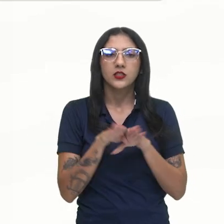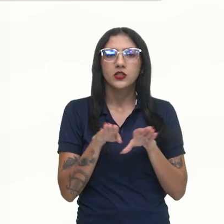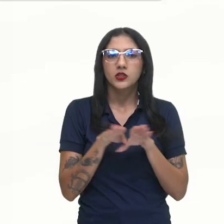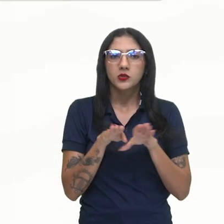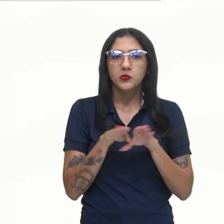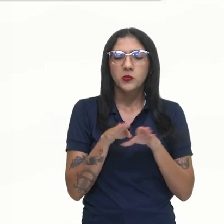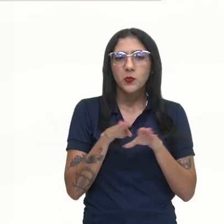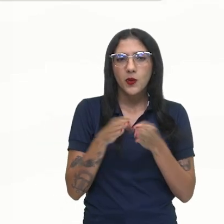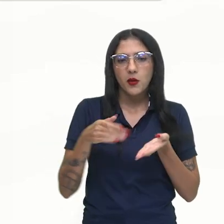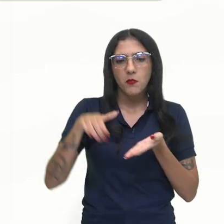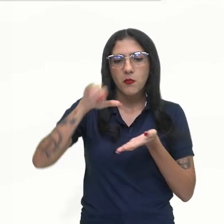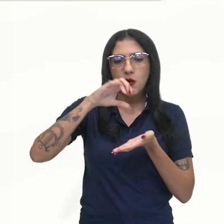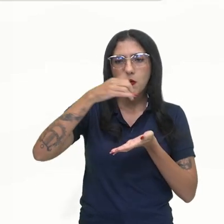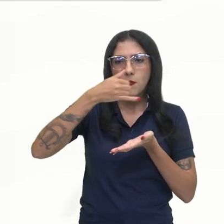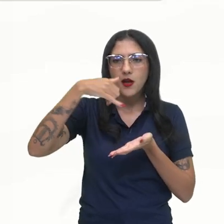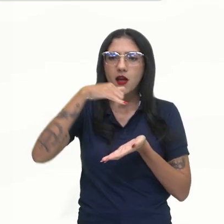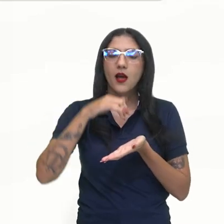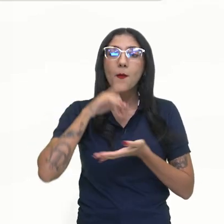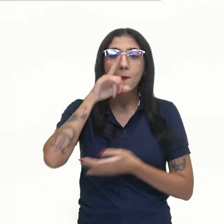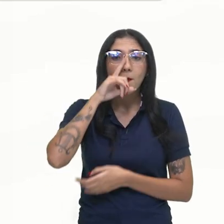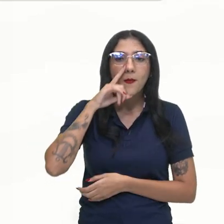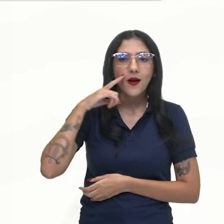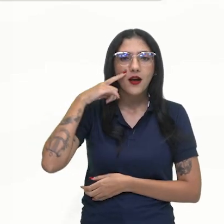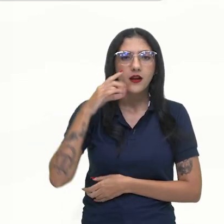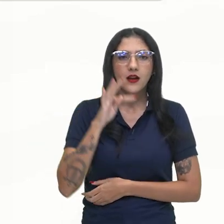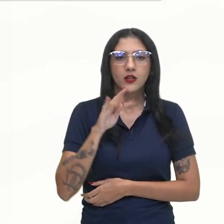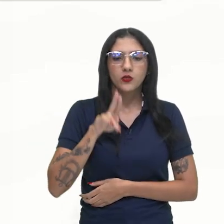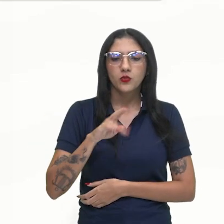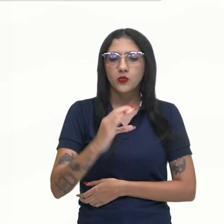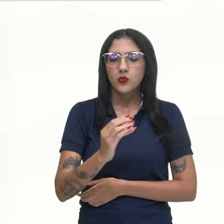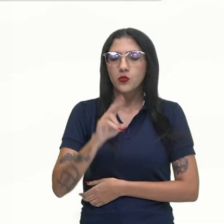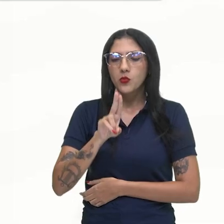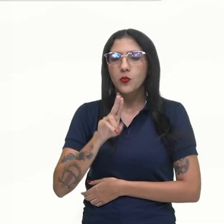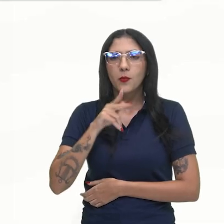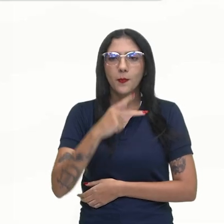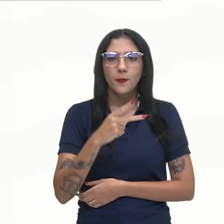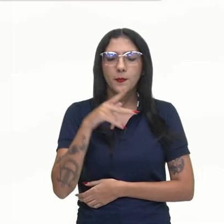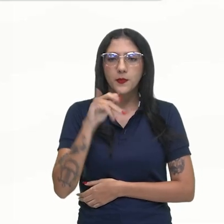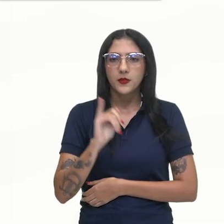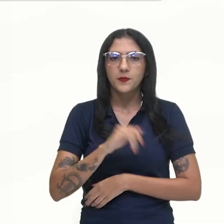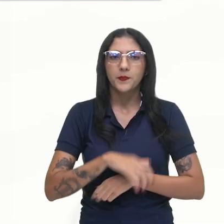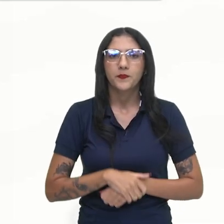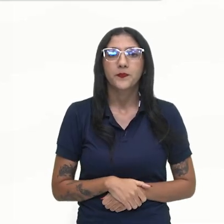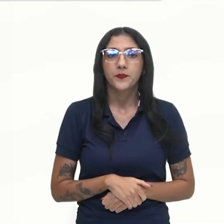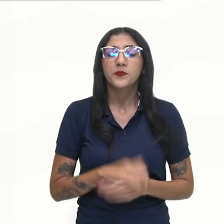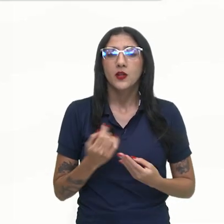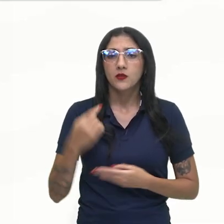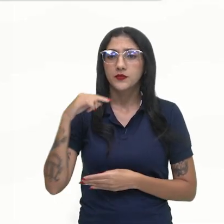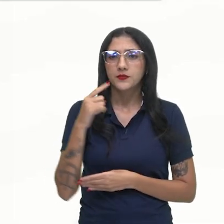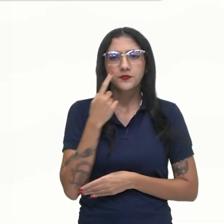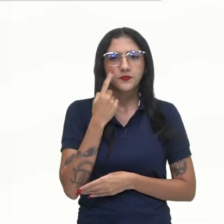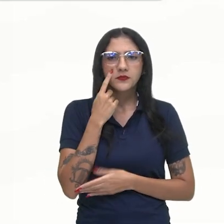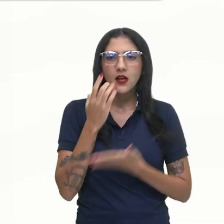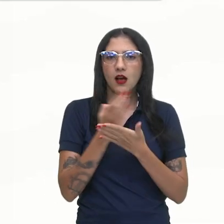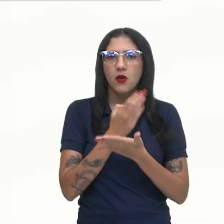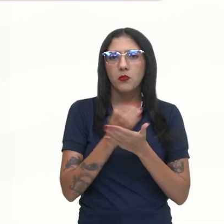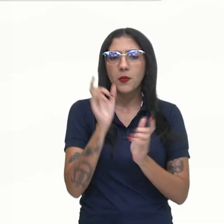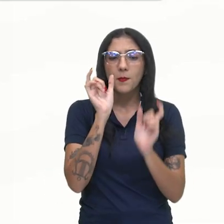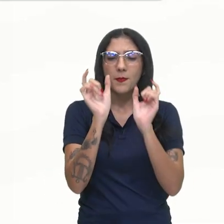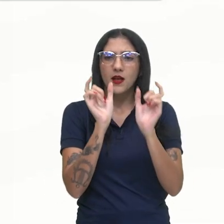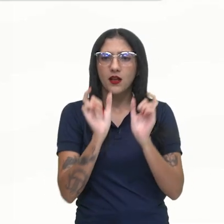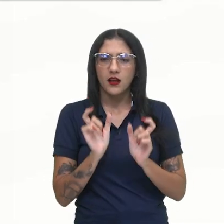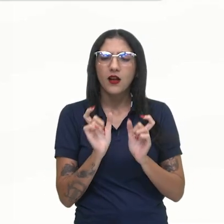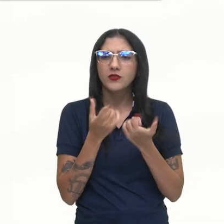and tucupi. Vocês podem observar que algumas palavras, né, essas palavras, principalmente de